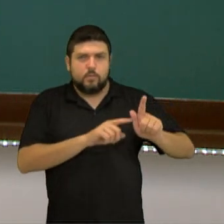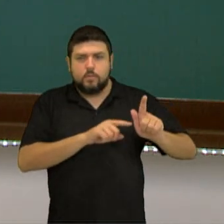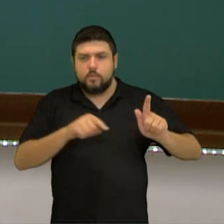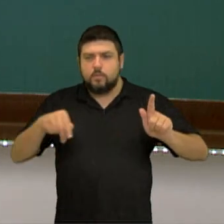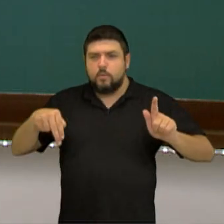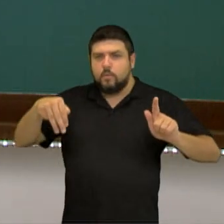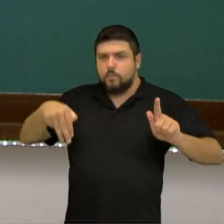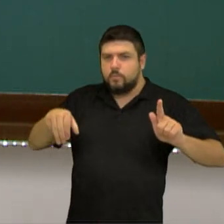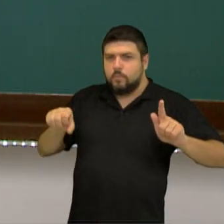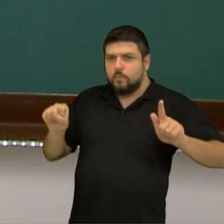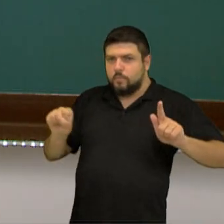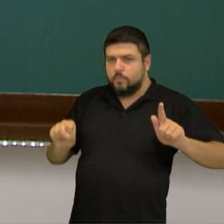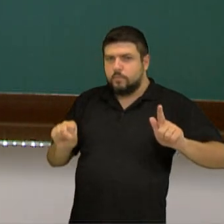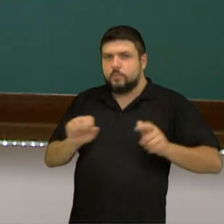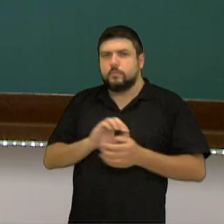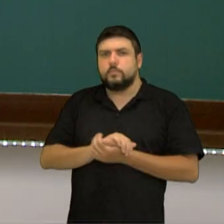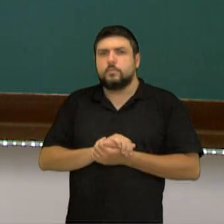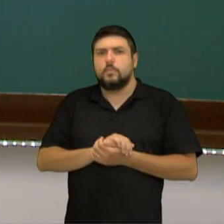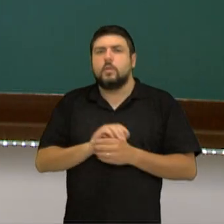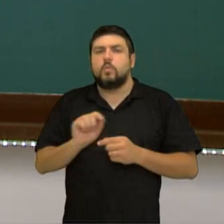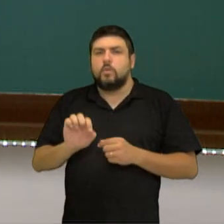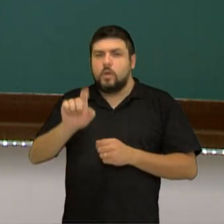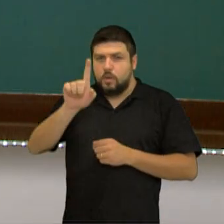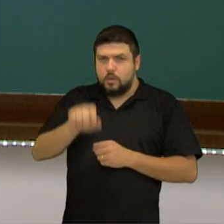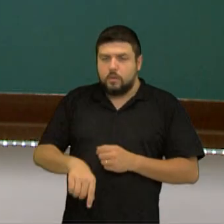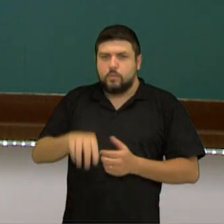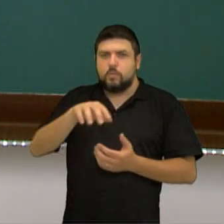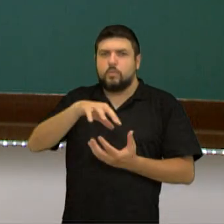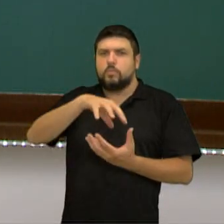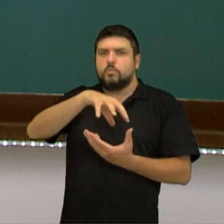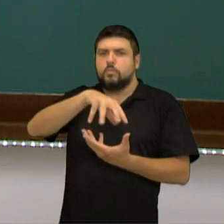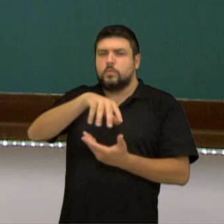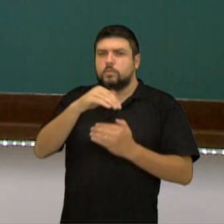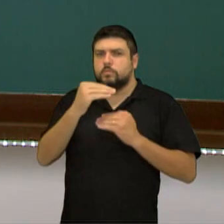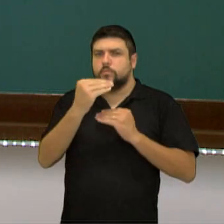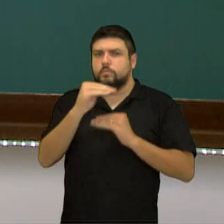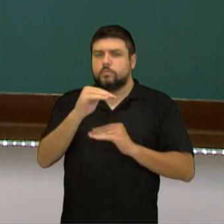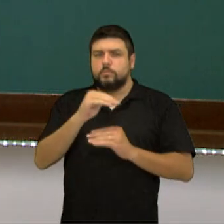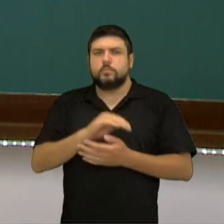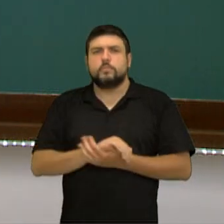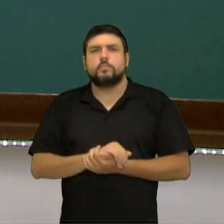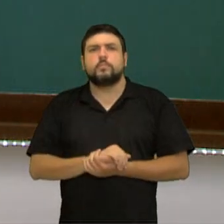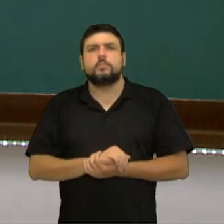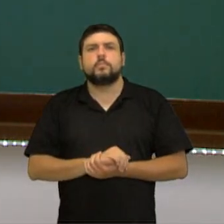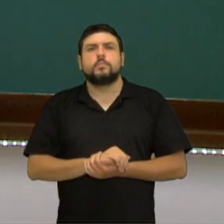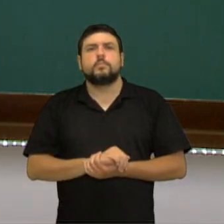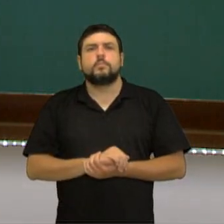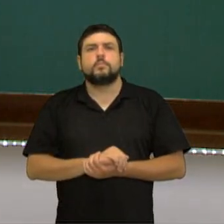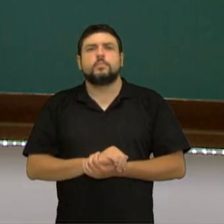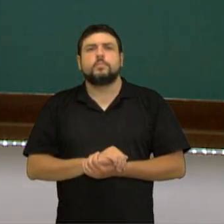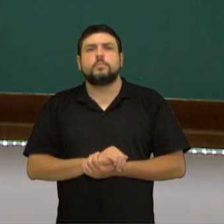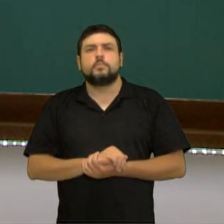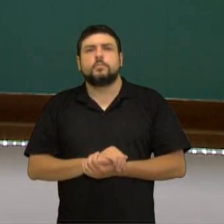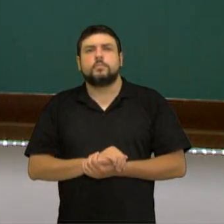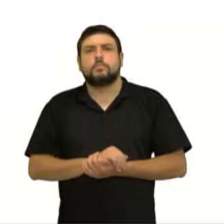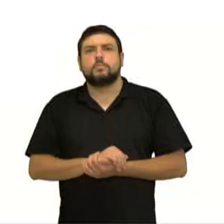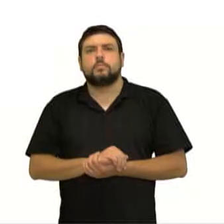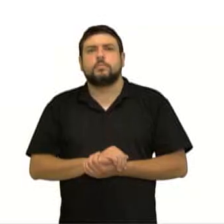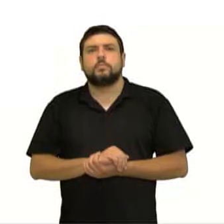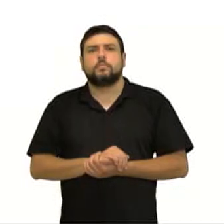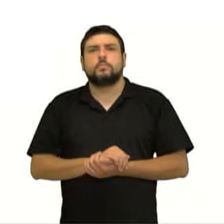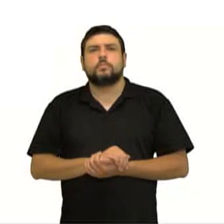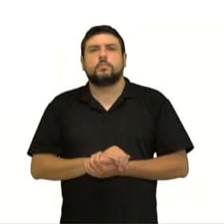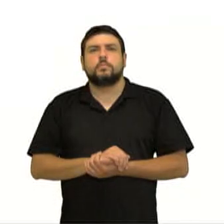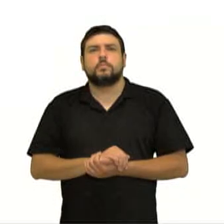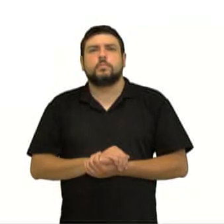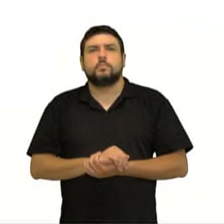metros por segundo. Lembrando que nós estamos trabalhando com o Sistema Internacional de Medida. Beleza? O famoso SI. Vamos lá, queridos. E